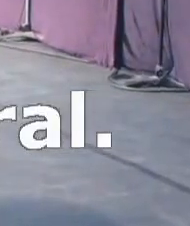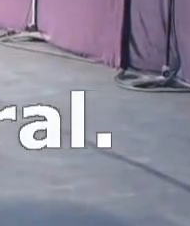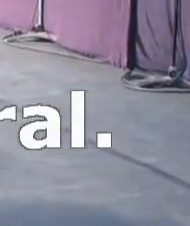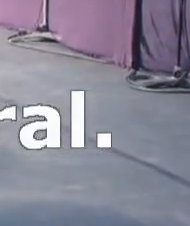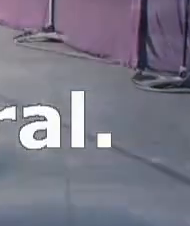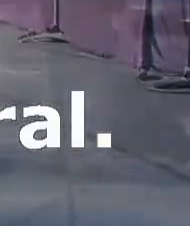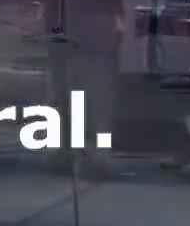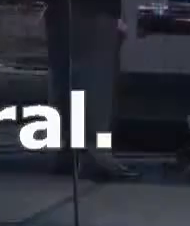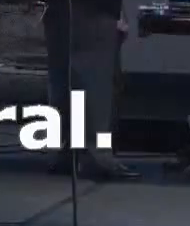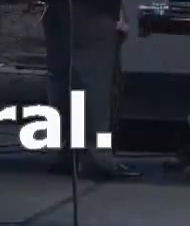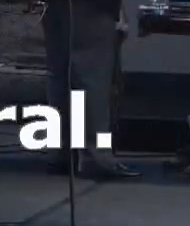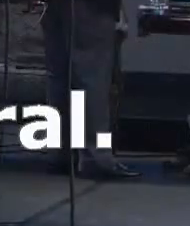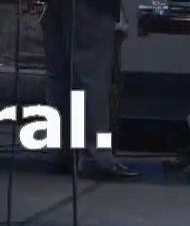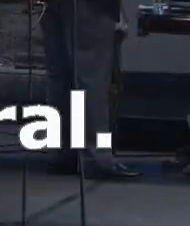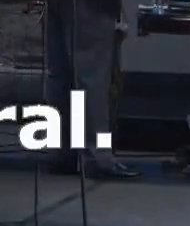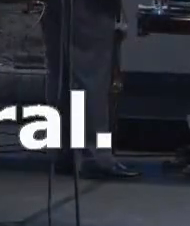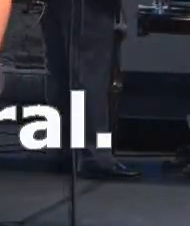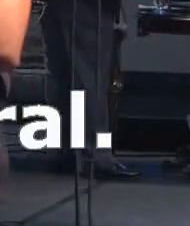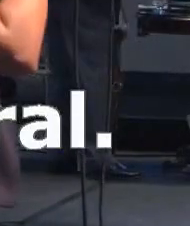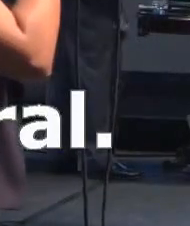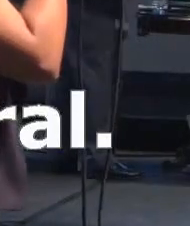passa o temporal,